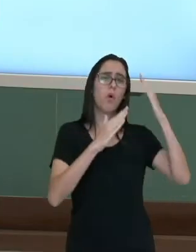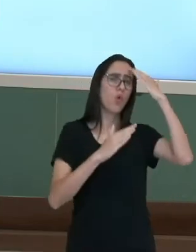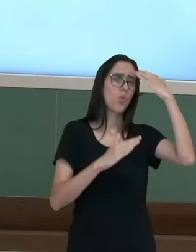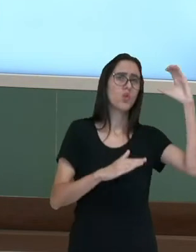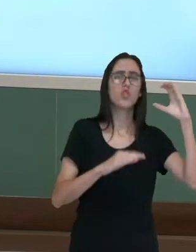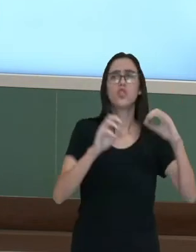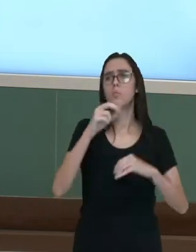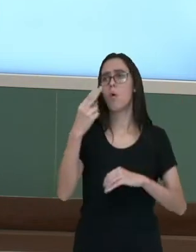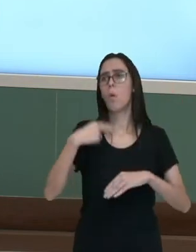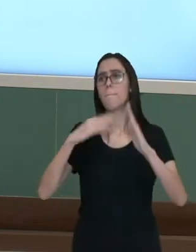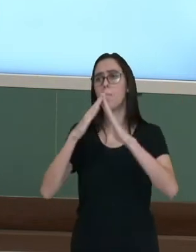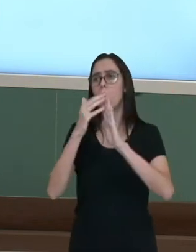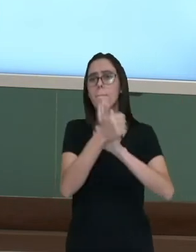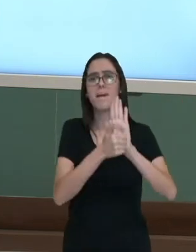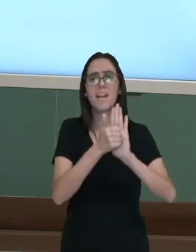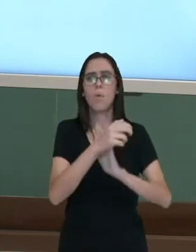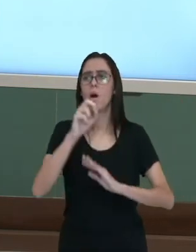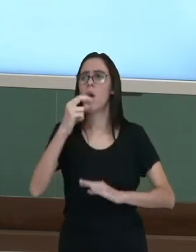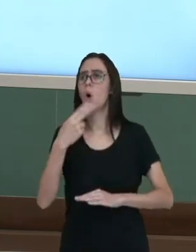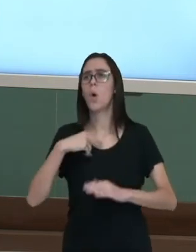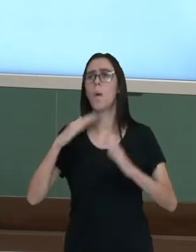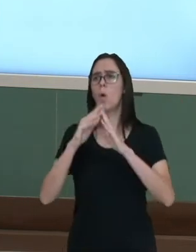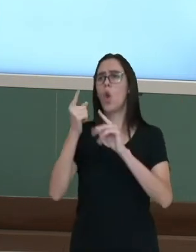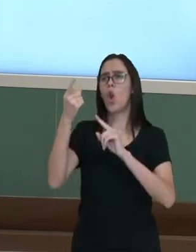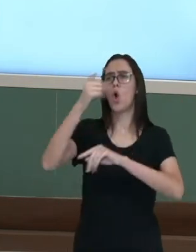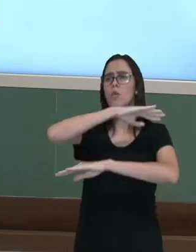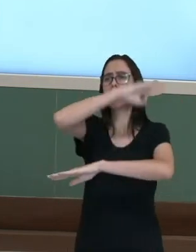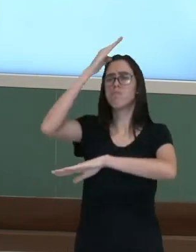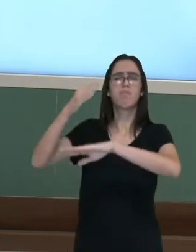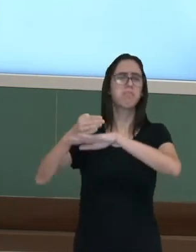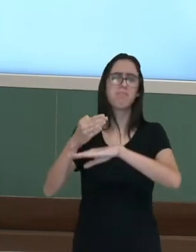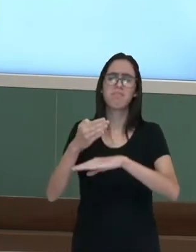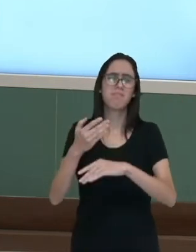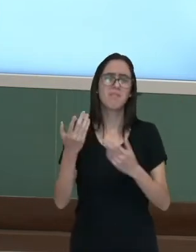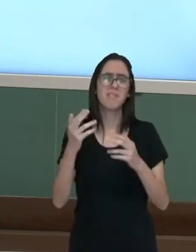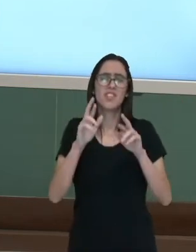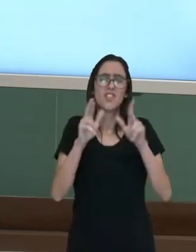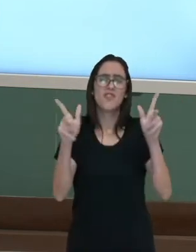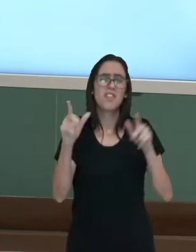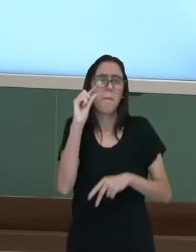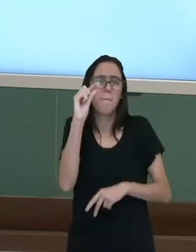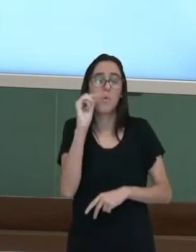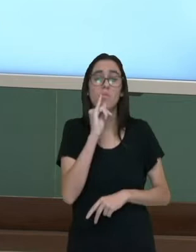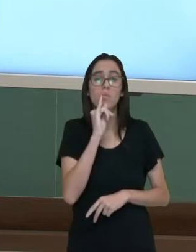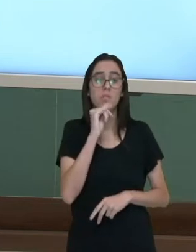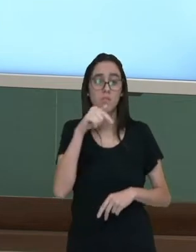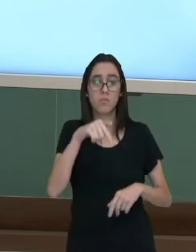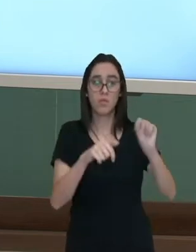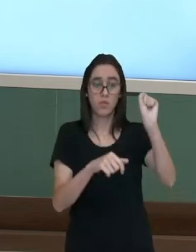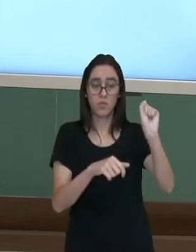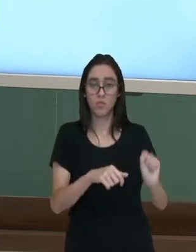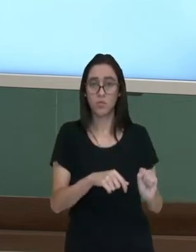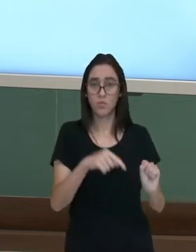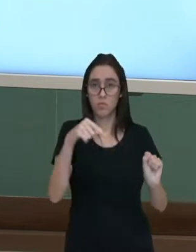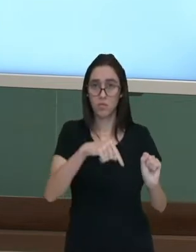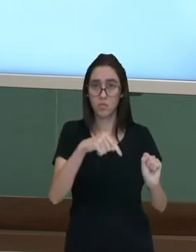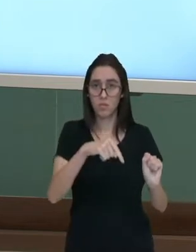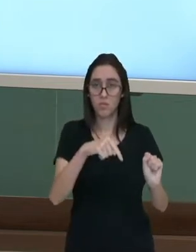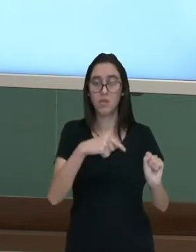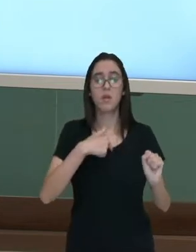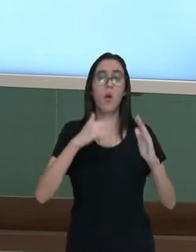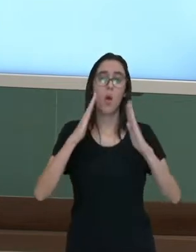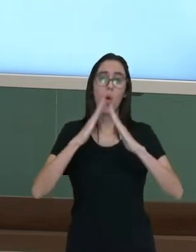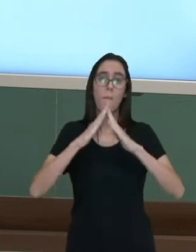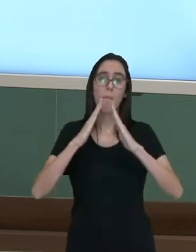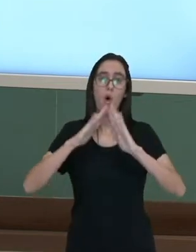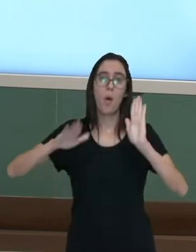em Paranaguá. A diferença é muito pequena, porque né, eu subo, por exemplo, quase 1 quilômetro aqui para poder vir gravar aula, né? Moro no